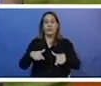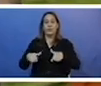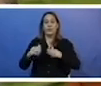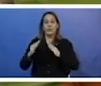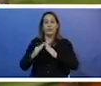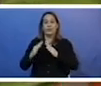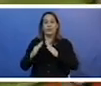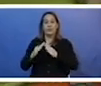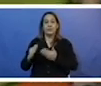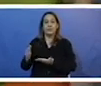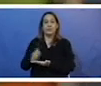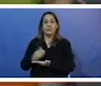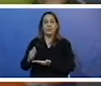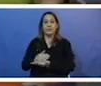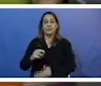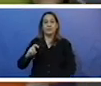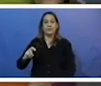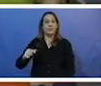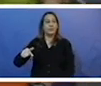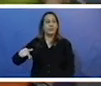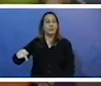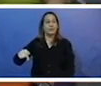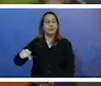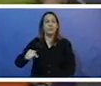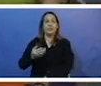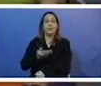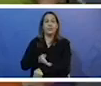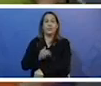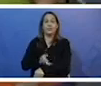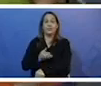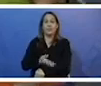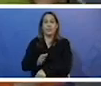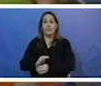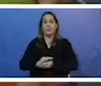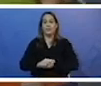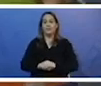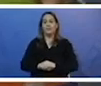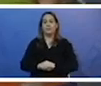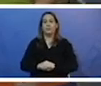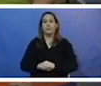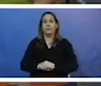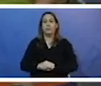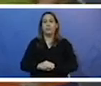a página 57, que vocês vão treinar as rimas.